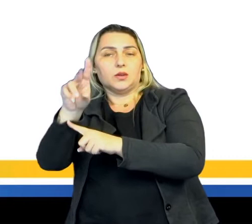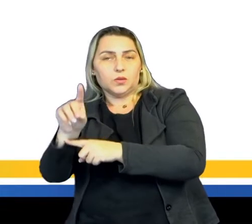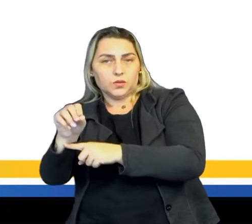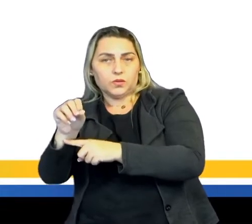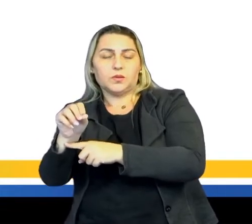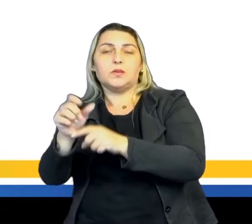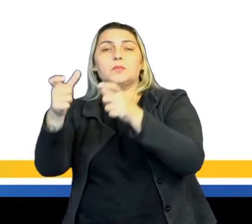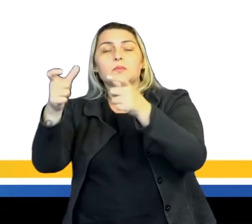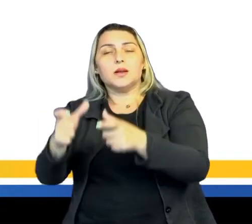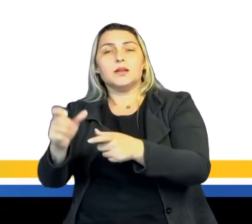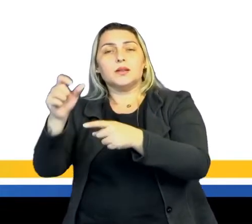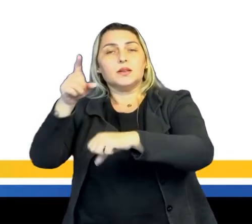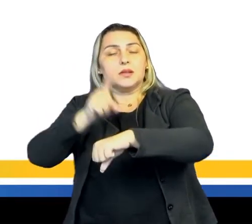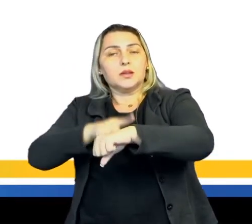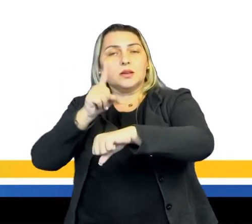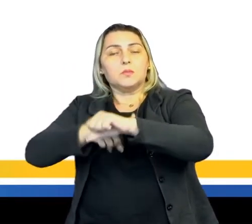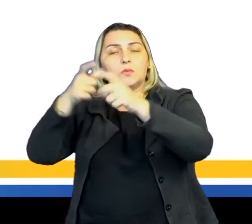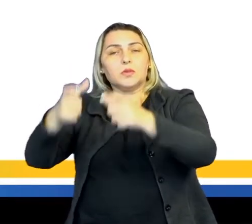tempo, lugar e narrador.